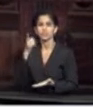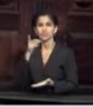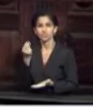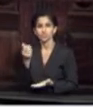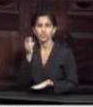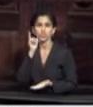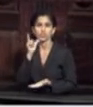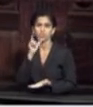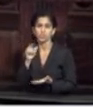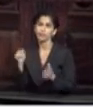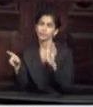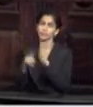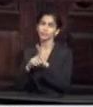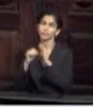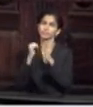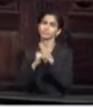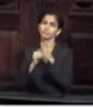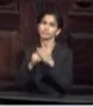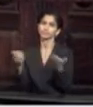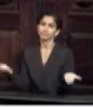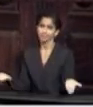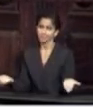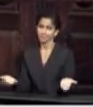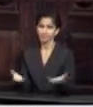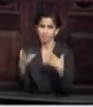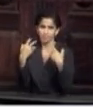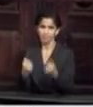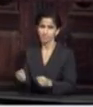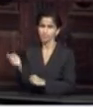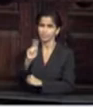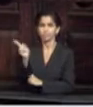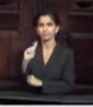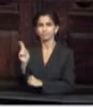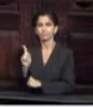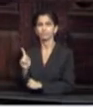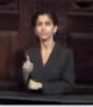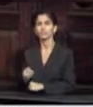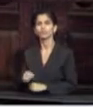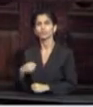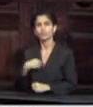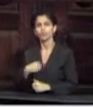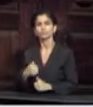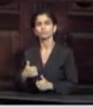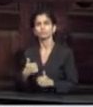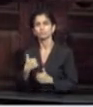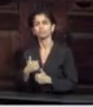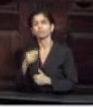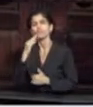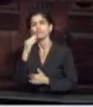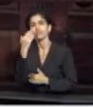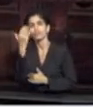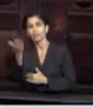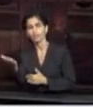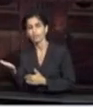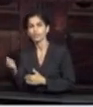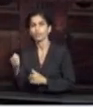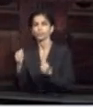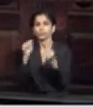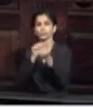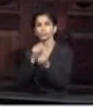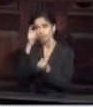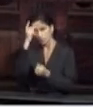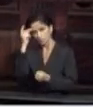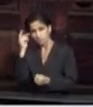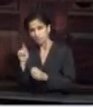iniciativa privada, e isso realmente, de fato, é inaceitável. Participei com muito orgulho do ato lá fora, junto com as